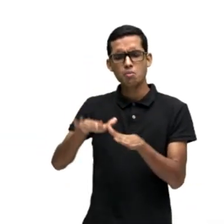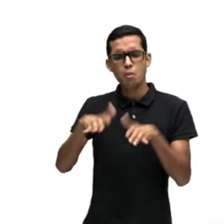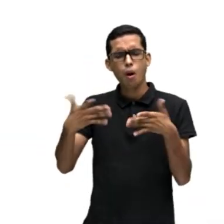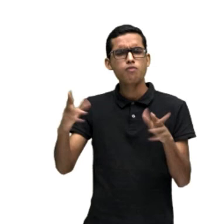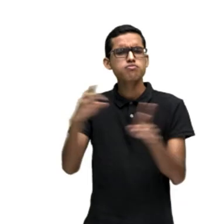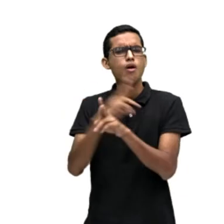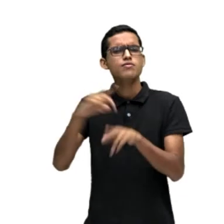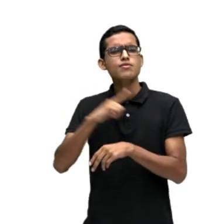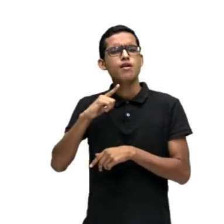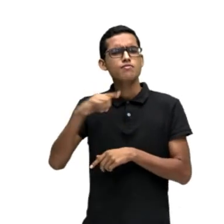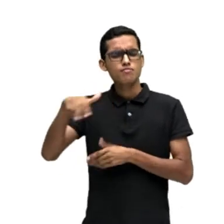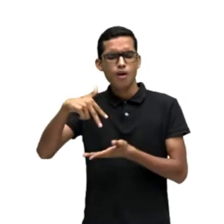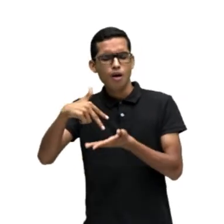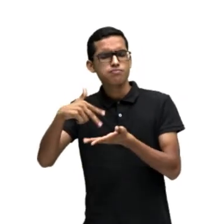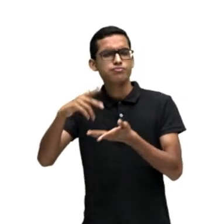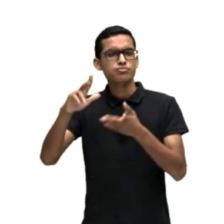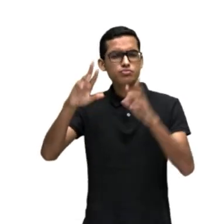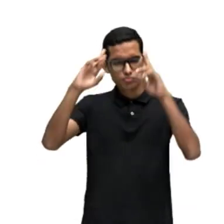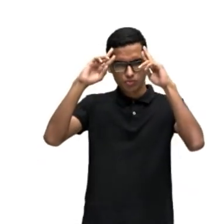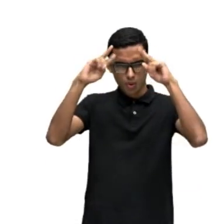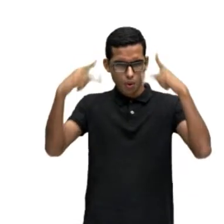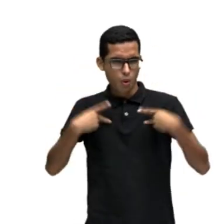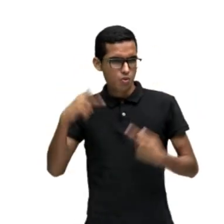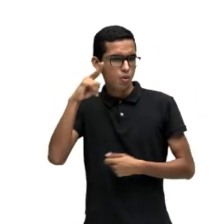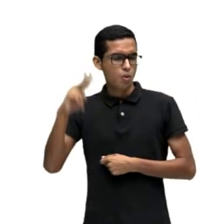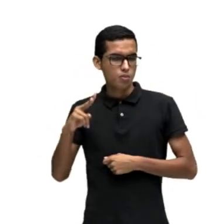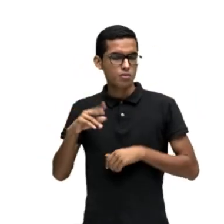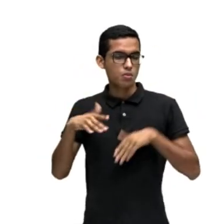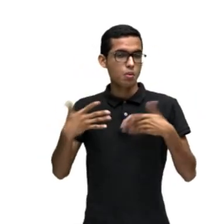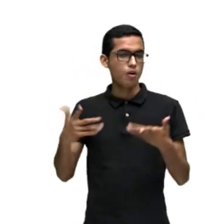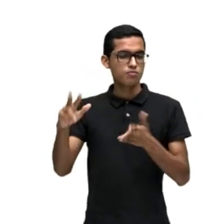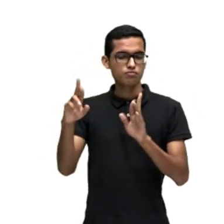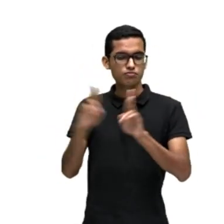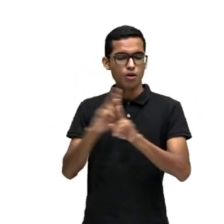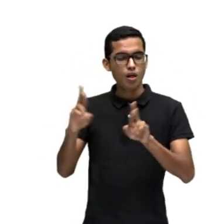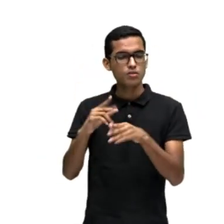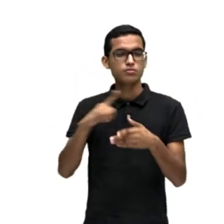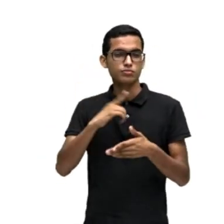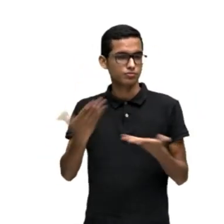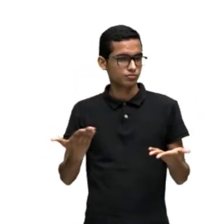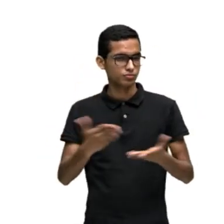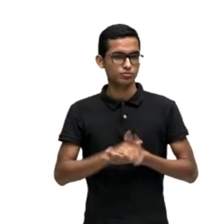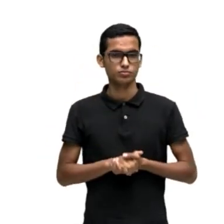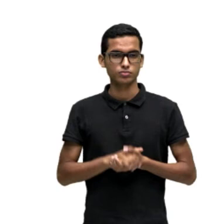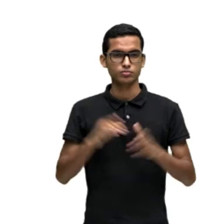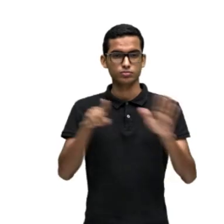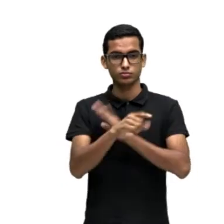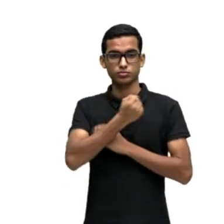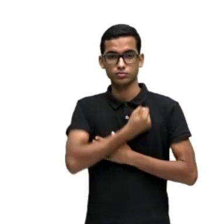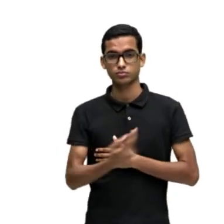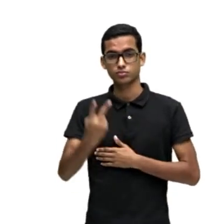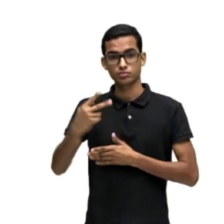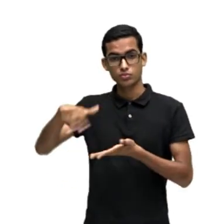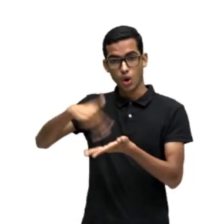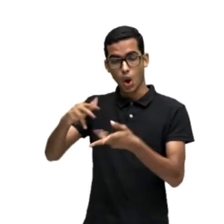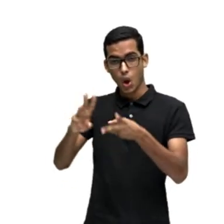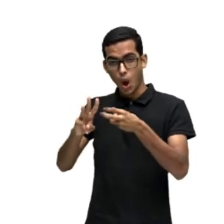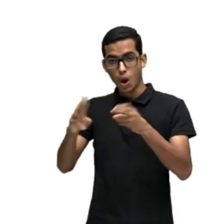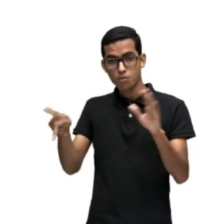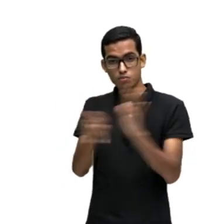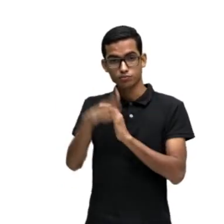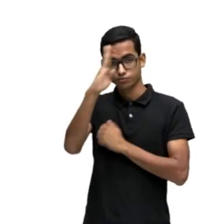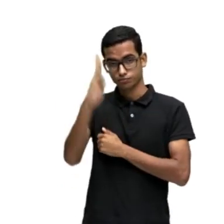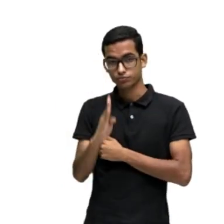a dança tem com a história da humanidade? Questão 2, é uma das danças indígenas brasileiras que evocam